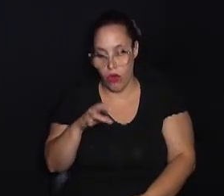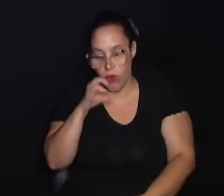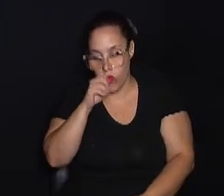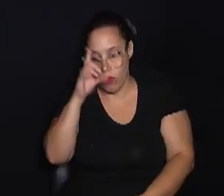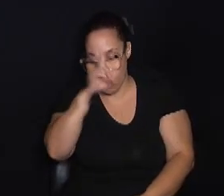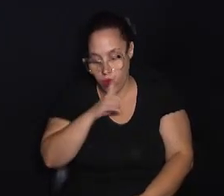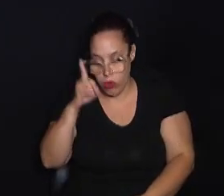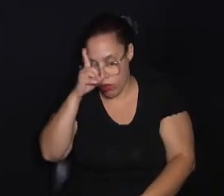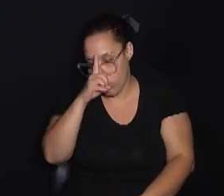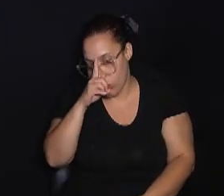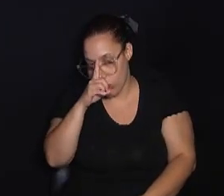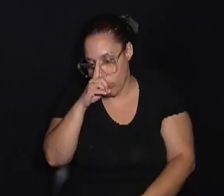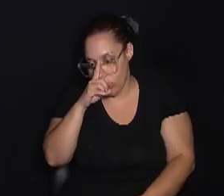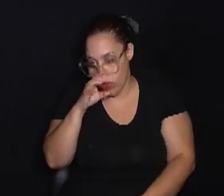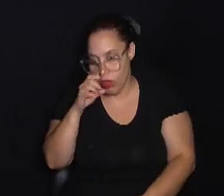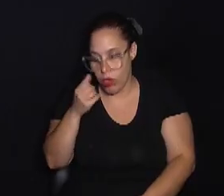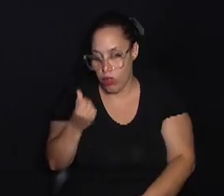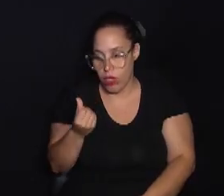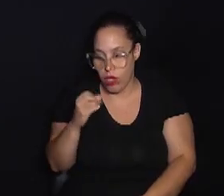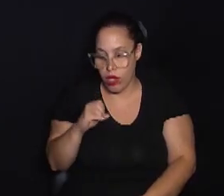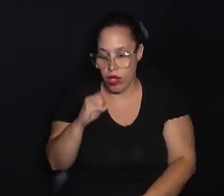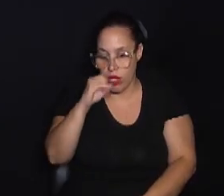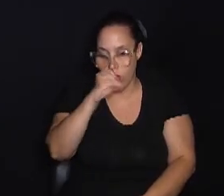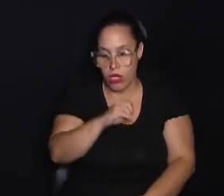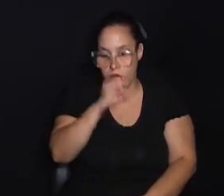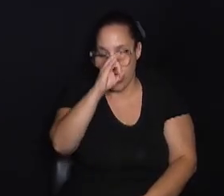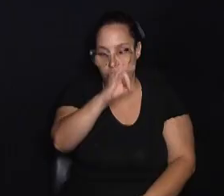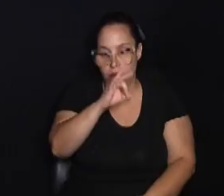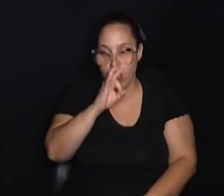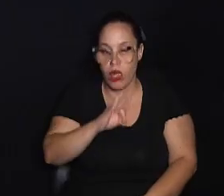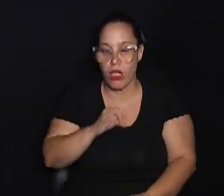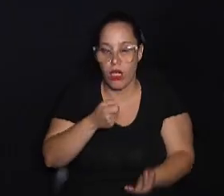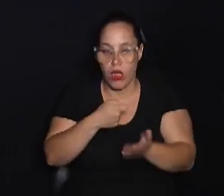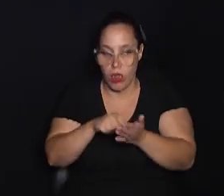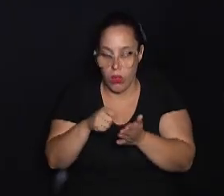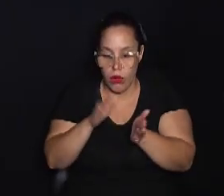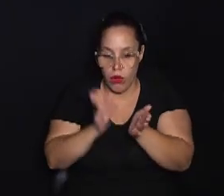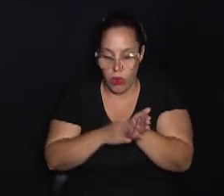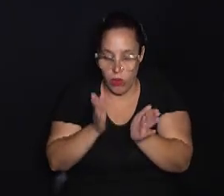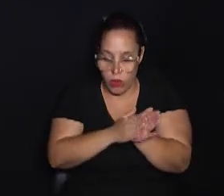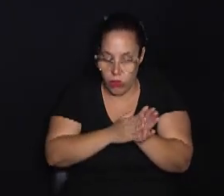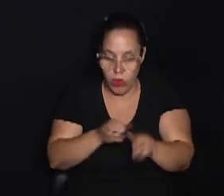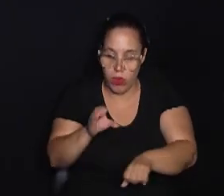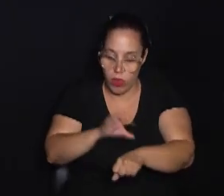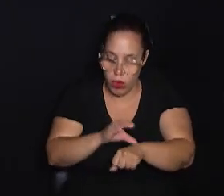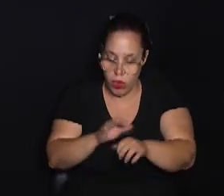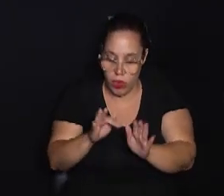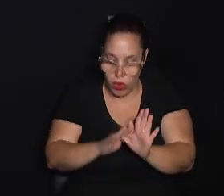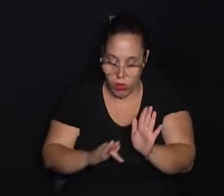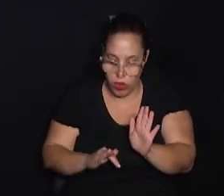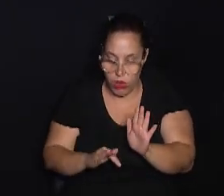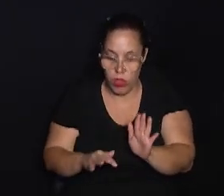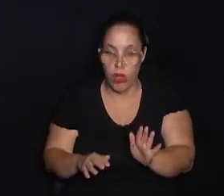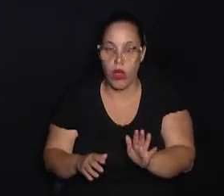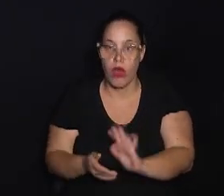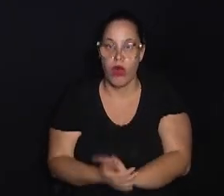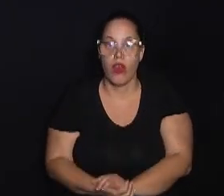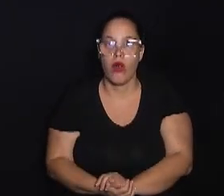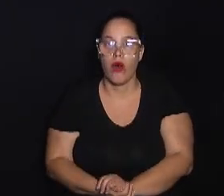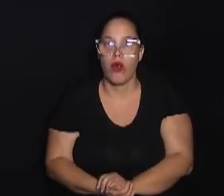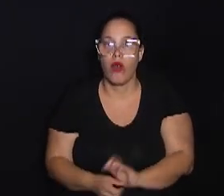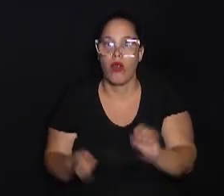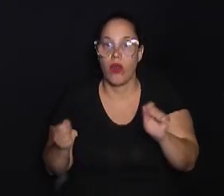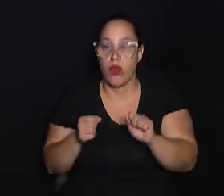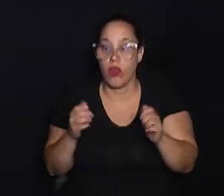semana e feriados, é 100%. Isso é o que diz a Constituição Federal. Isso é a regra legal. O que está